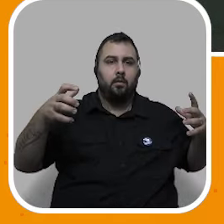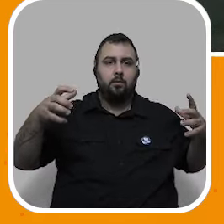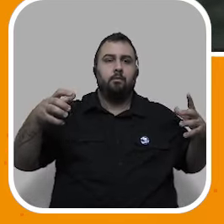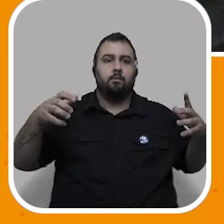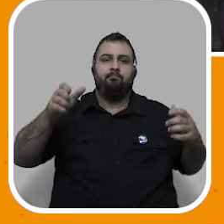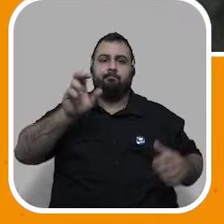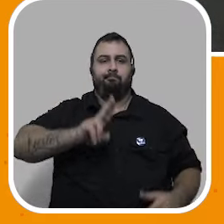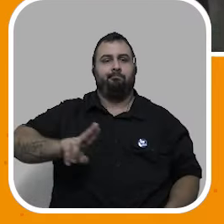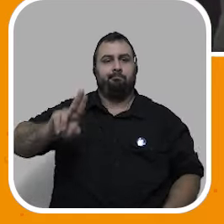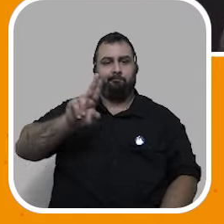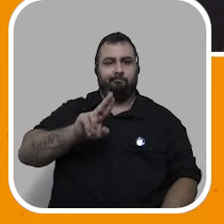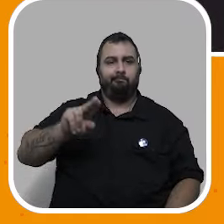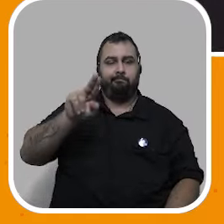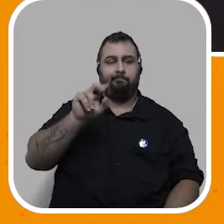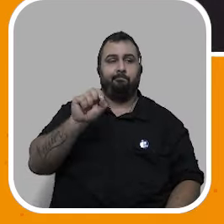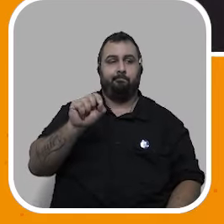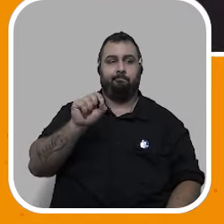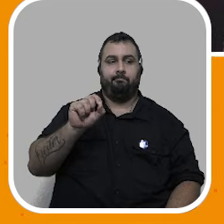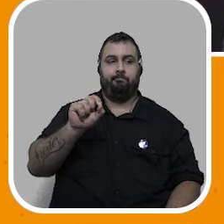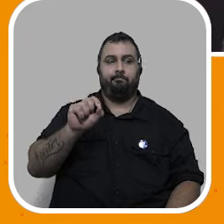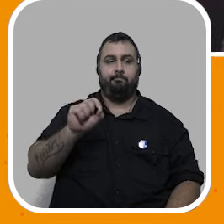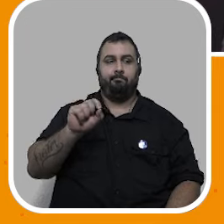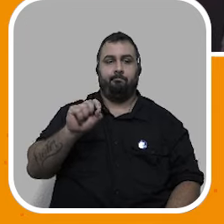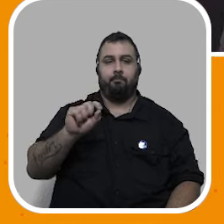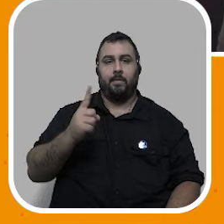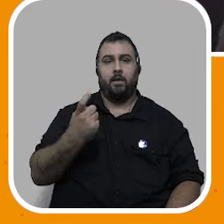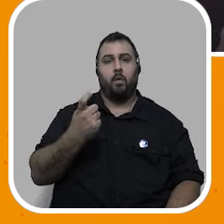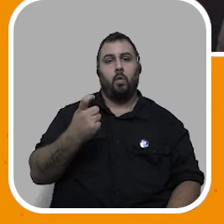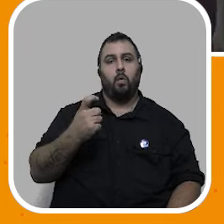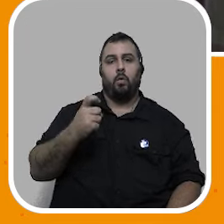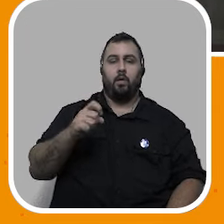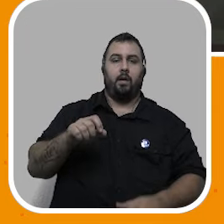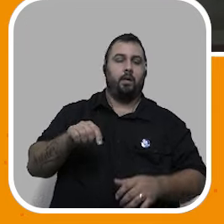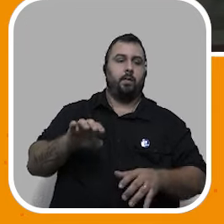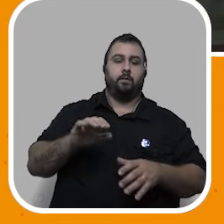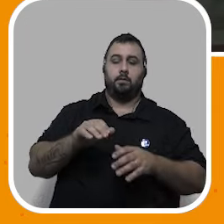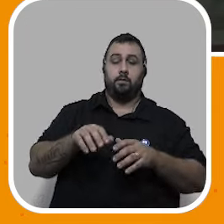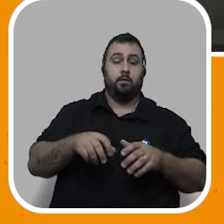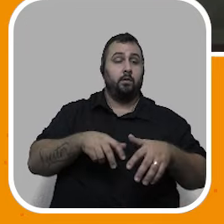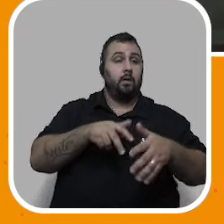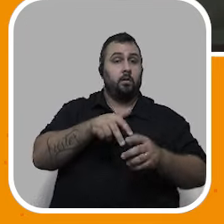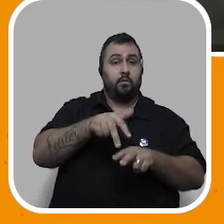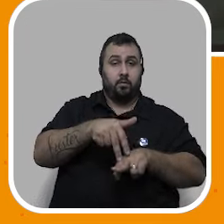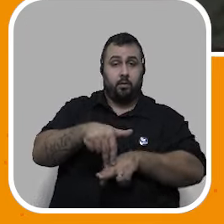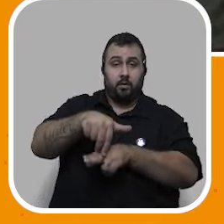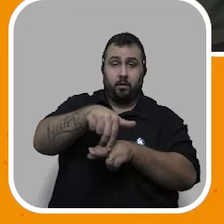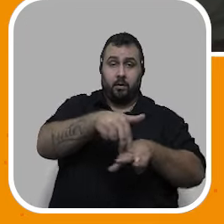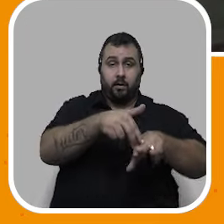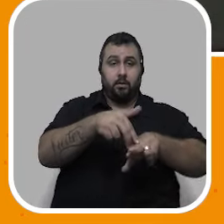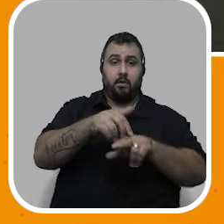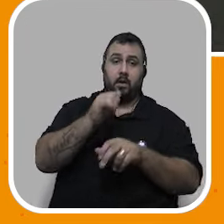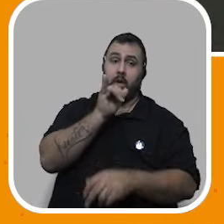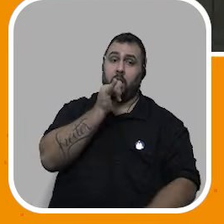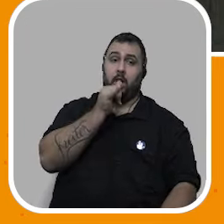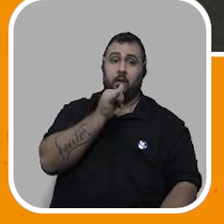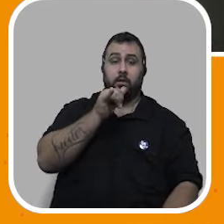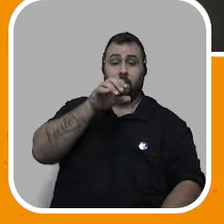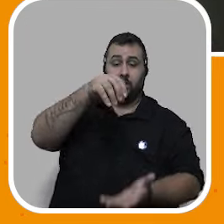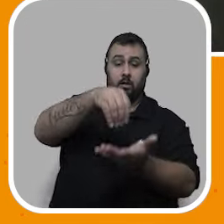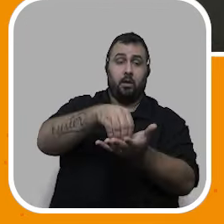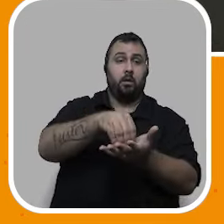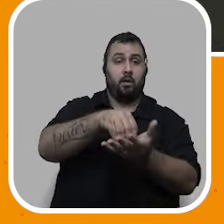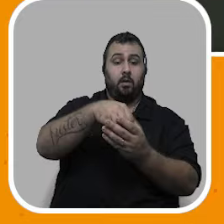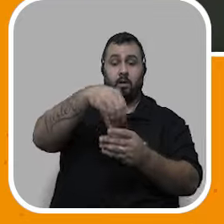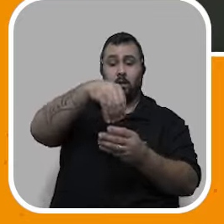utilizamos e um skate elétrico dentro da cabeça da serpente para que ela pudesse ter